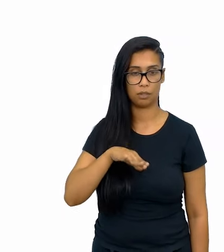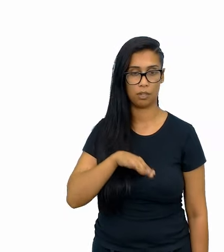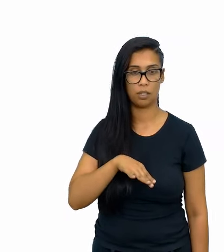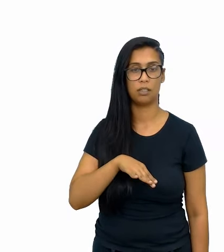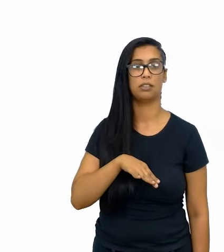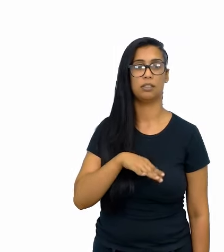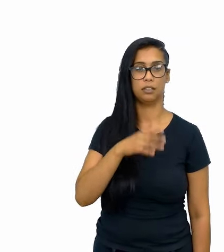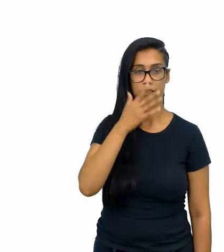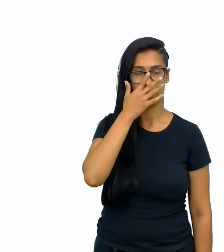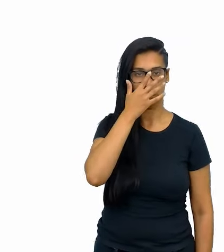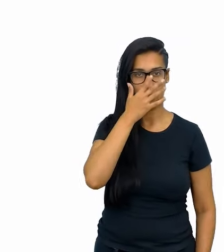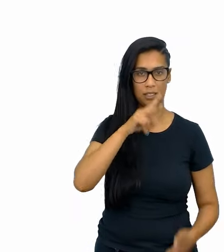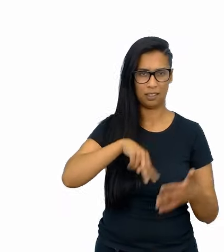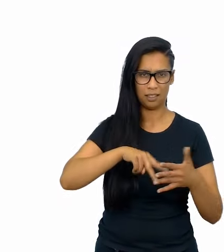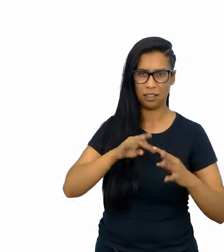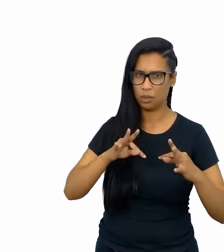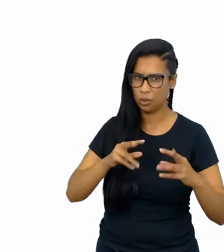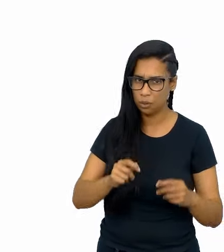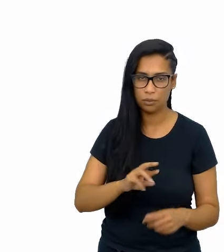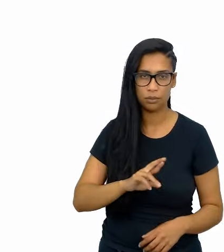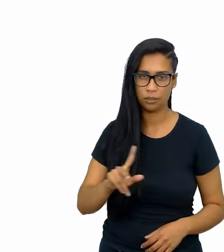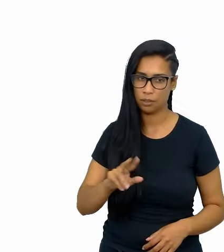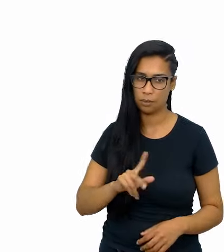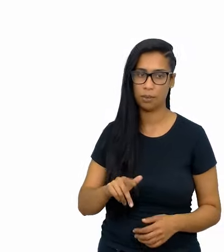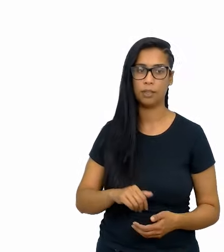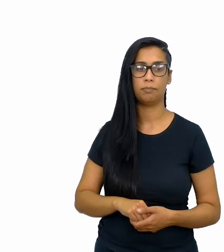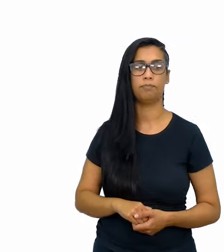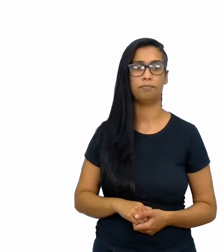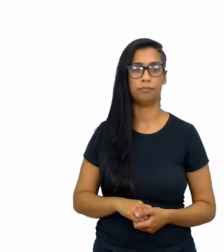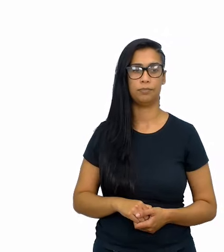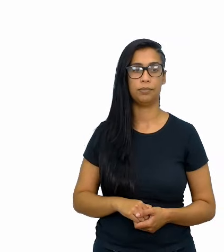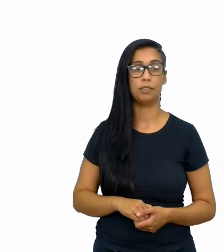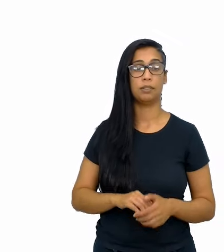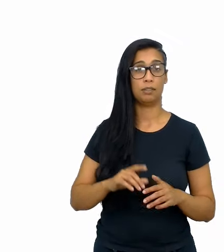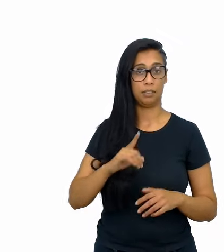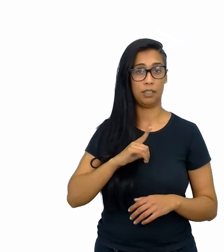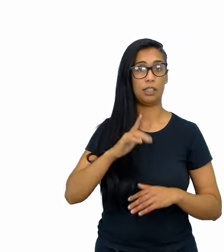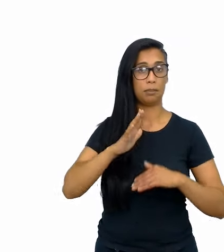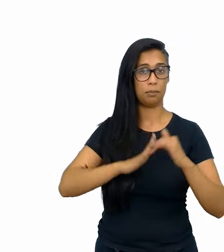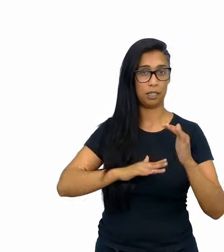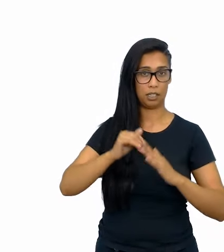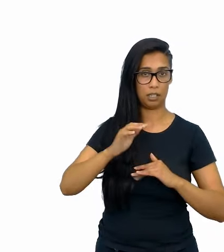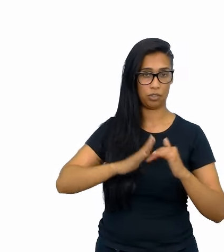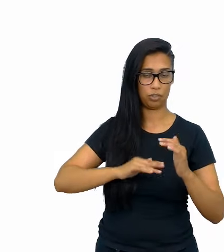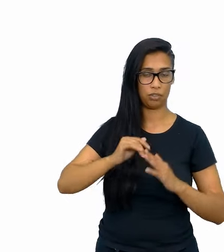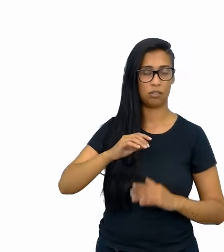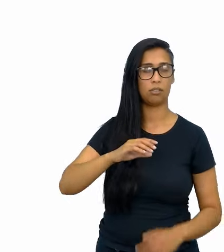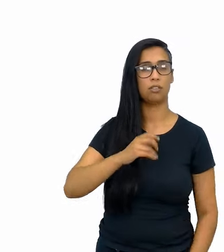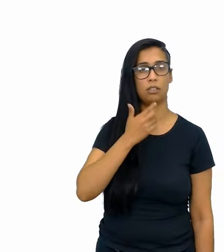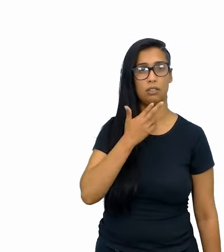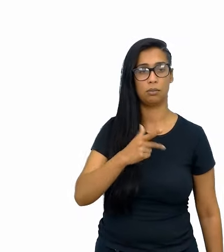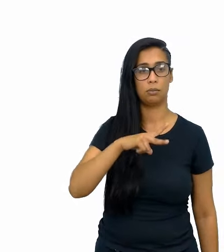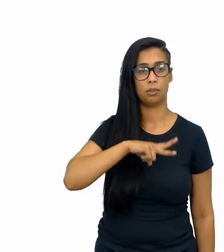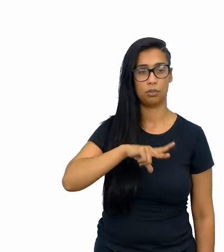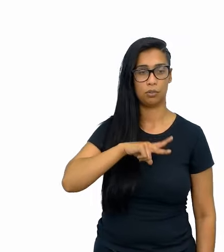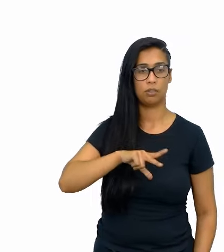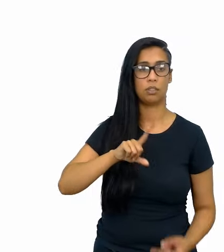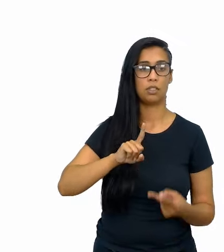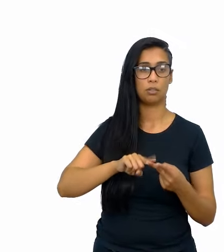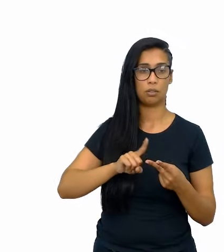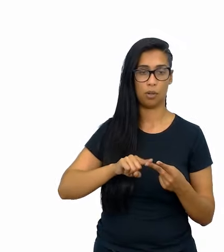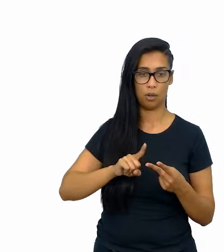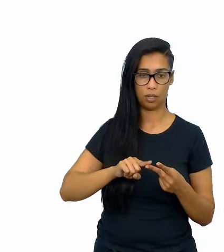habilidade toda, né, vocês têm aí. A habilidade de língua portuguesa 2, do segundo ano